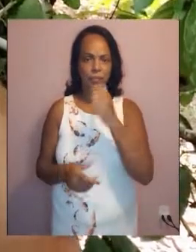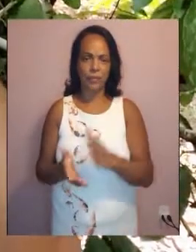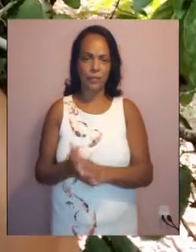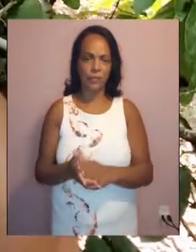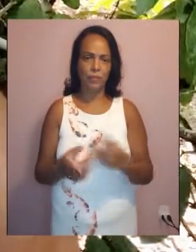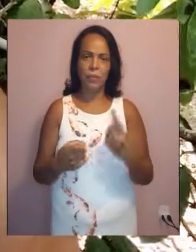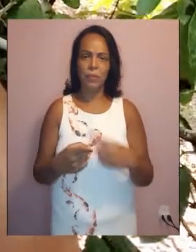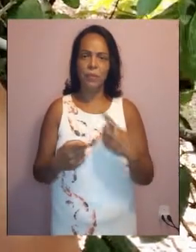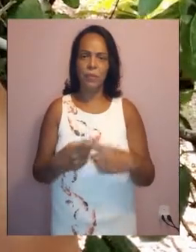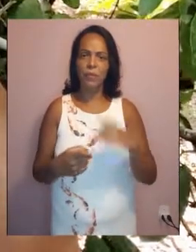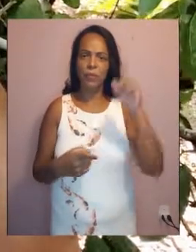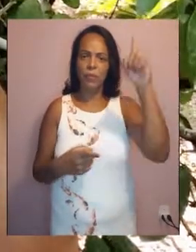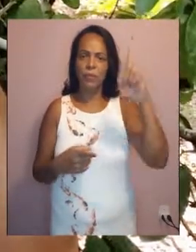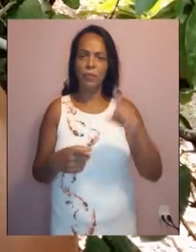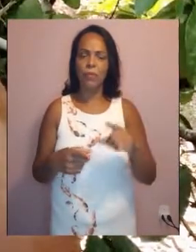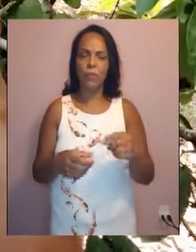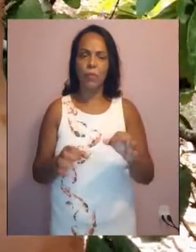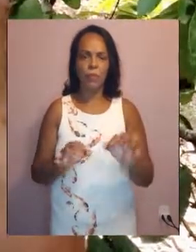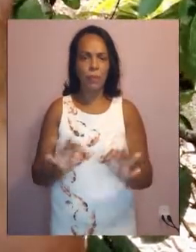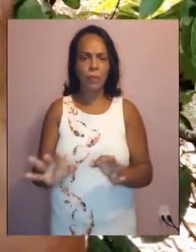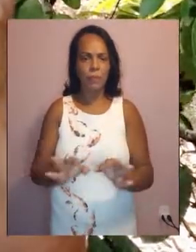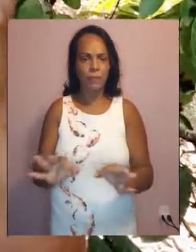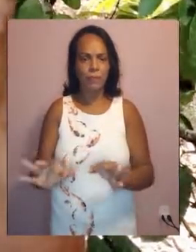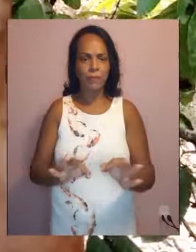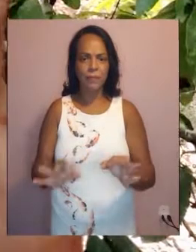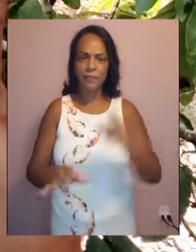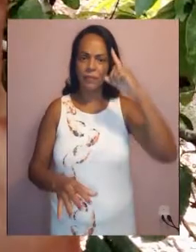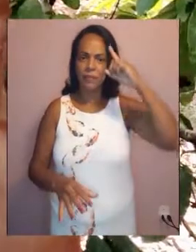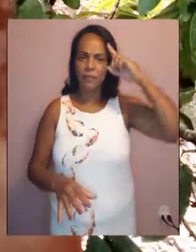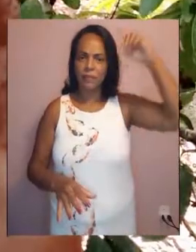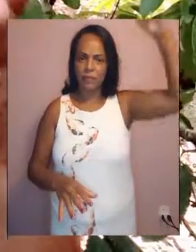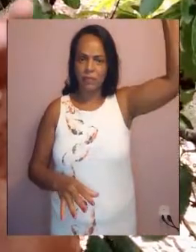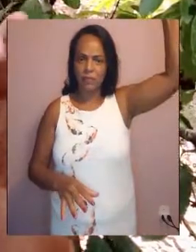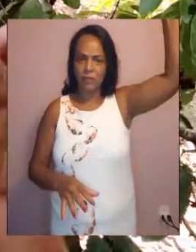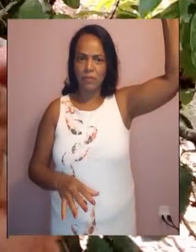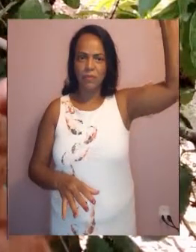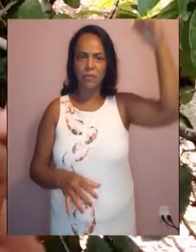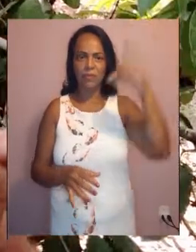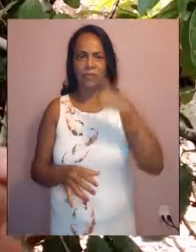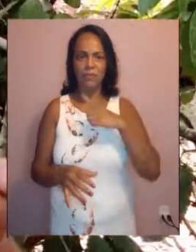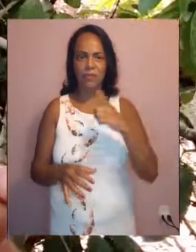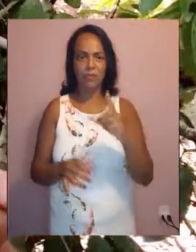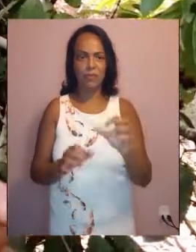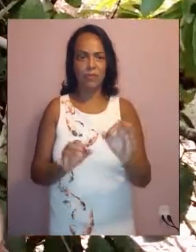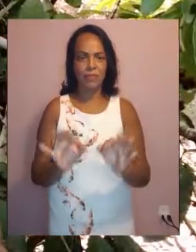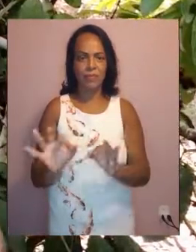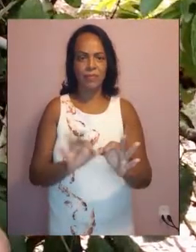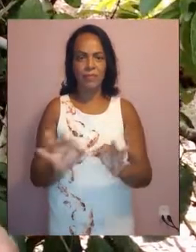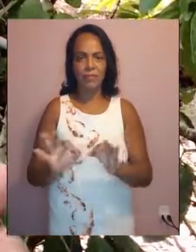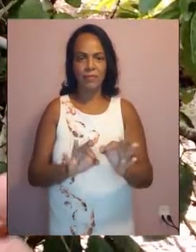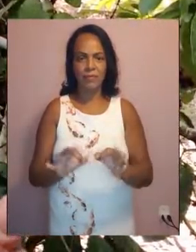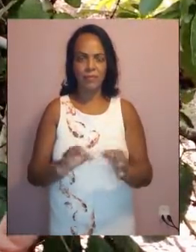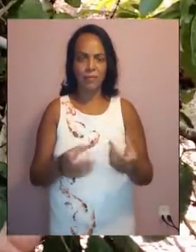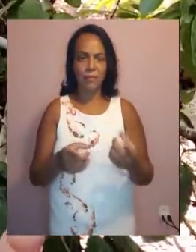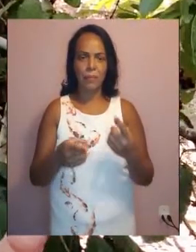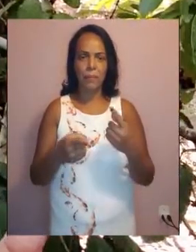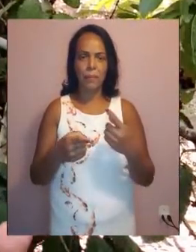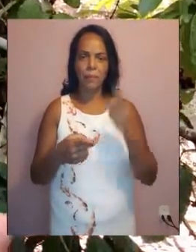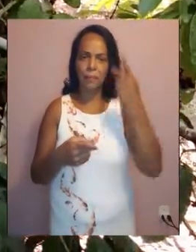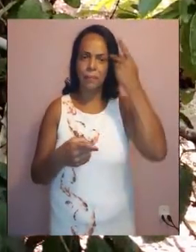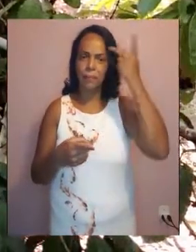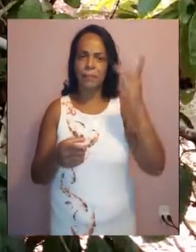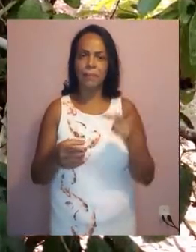estabelecido lá de cima entre ele e a rainha, para que aqui se projetasse toda uma